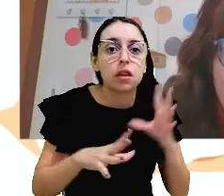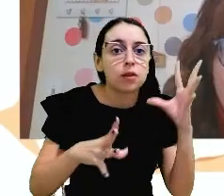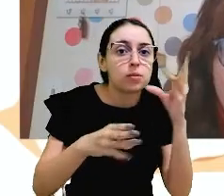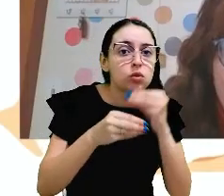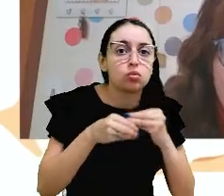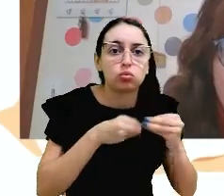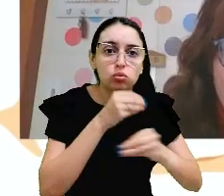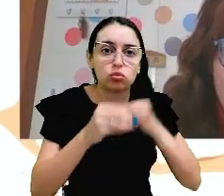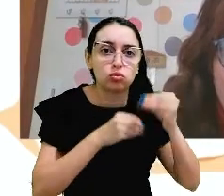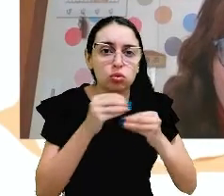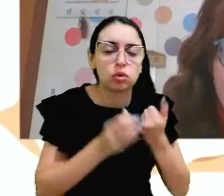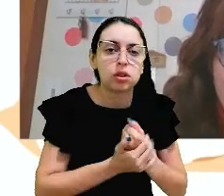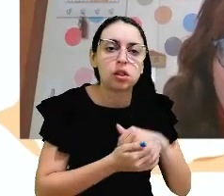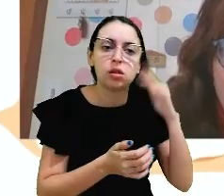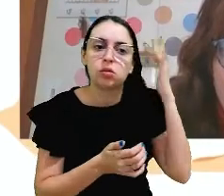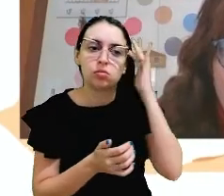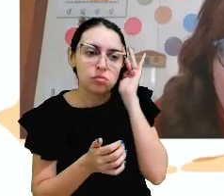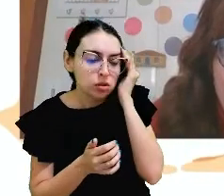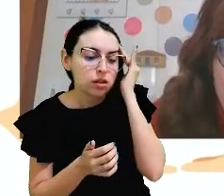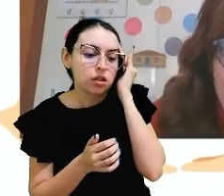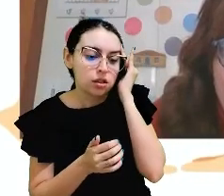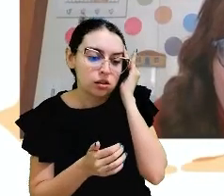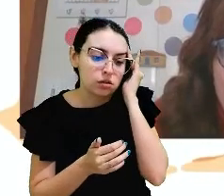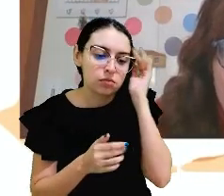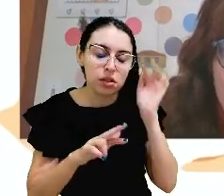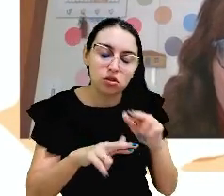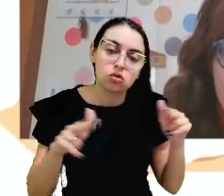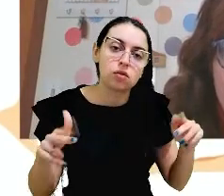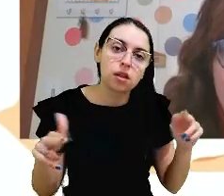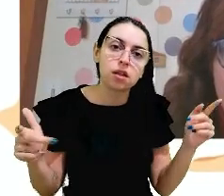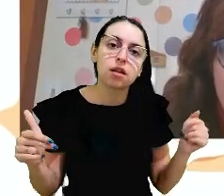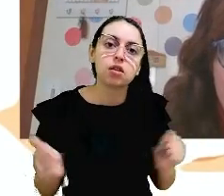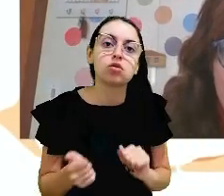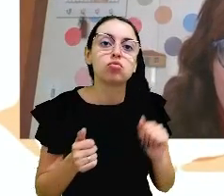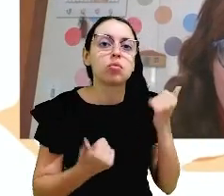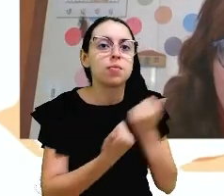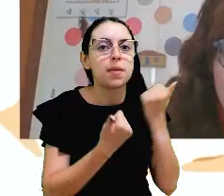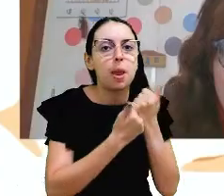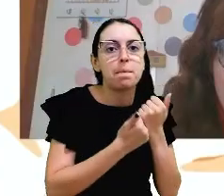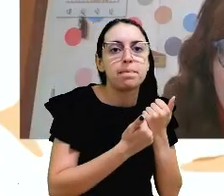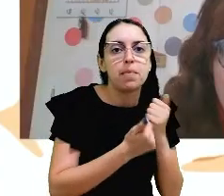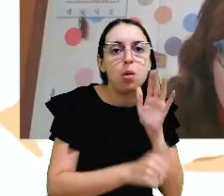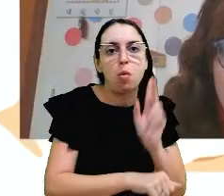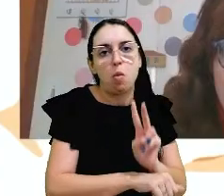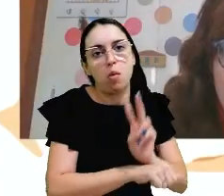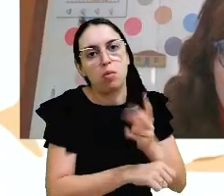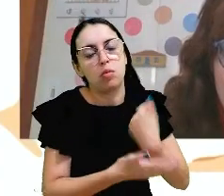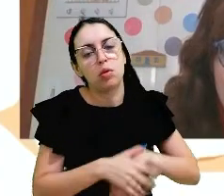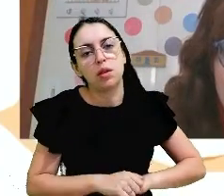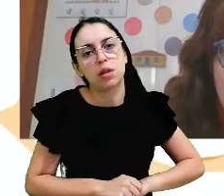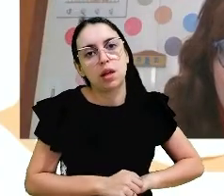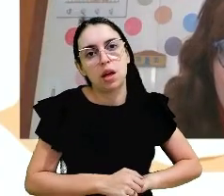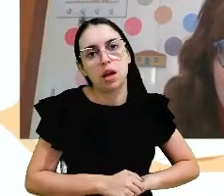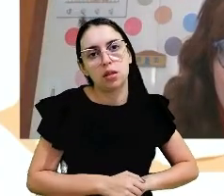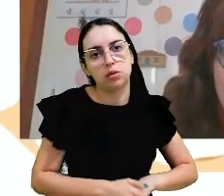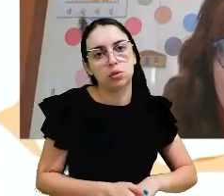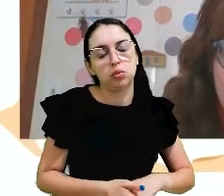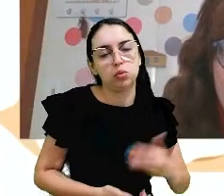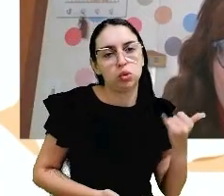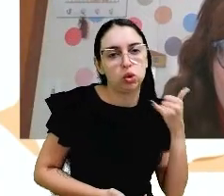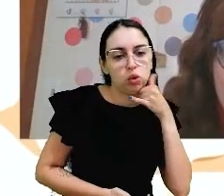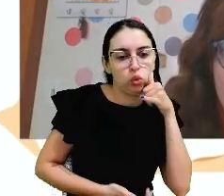mistura de diferentes saberes na assistência prestada pelas parteiras, né? Esse é o tema de outro filme da Júlia Amorim, que se